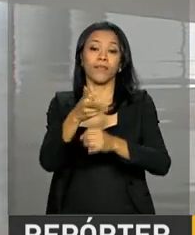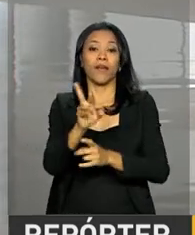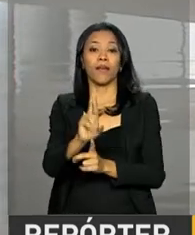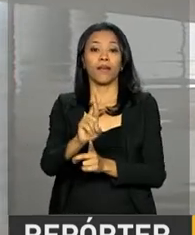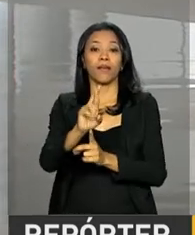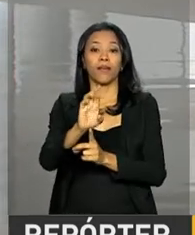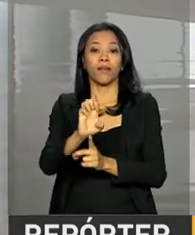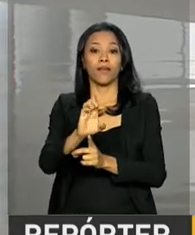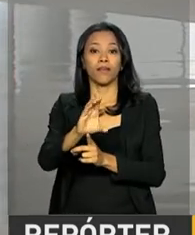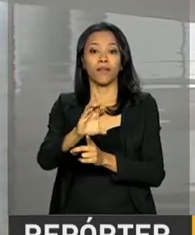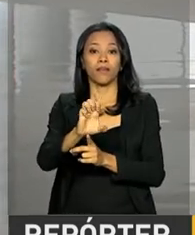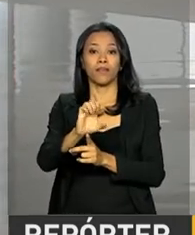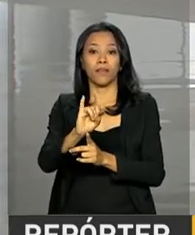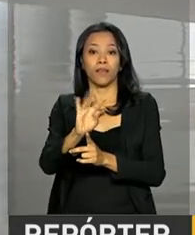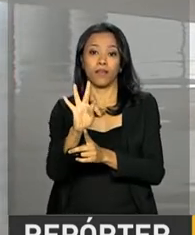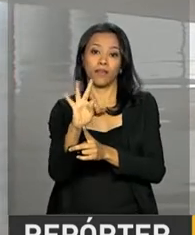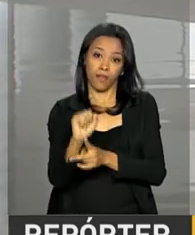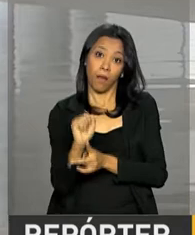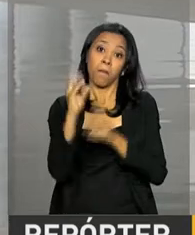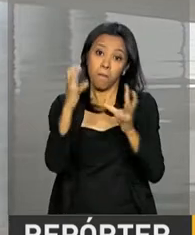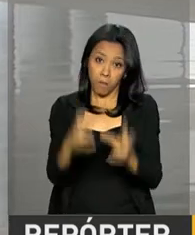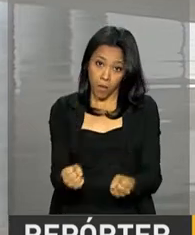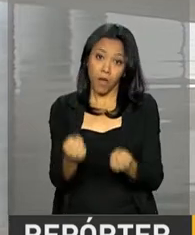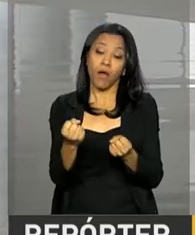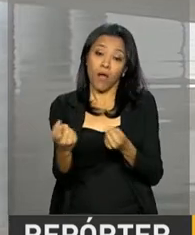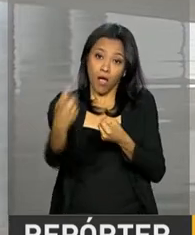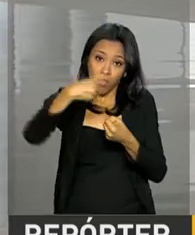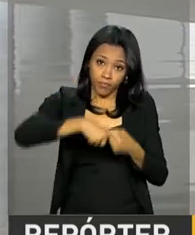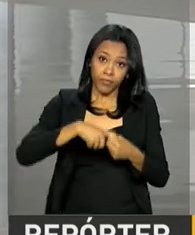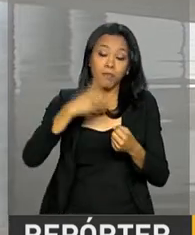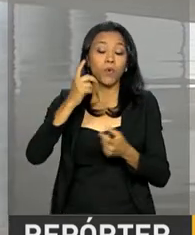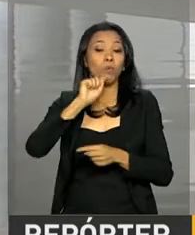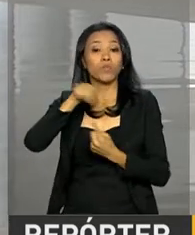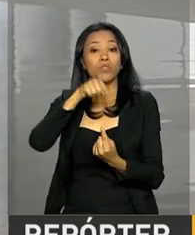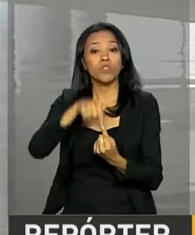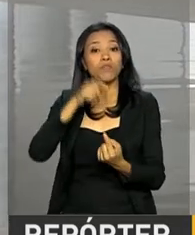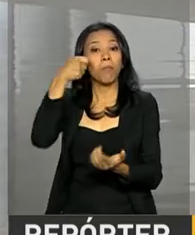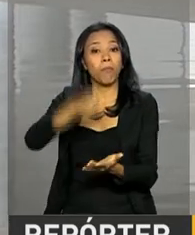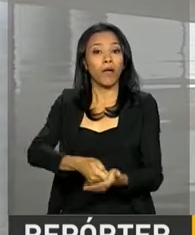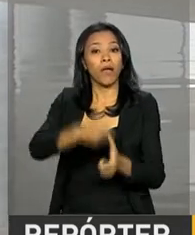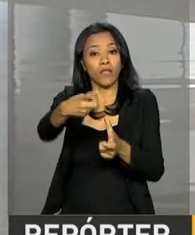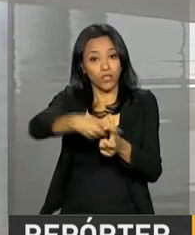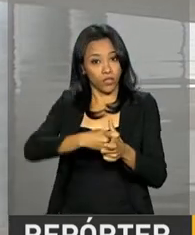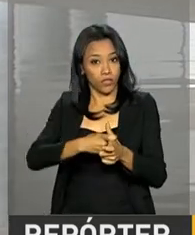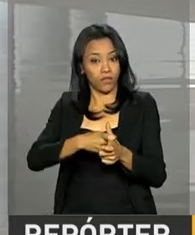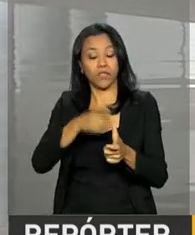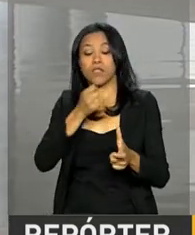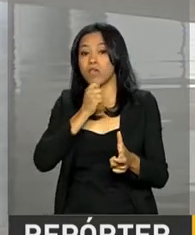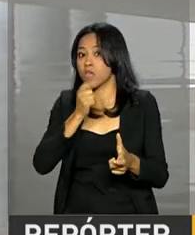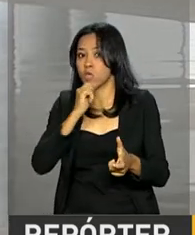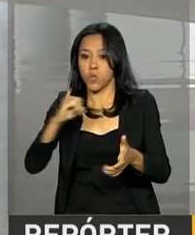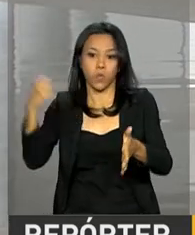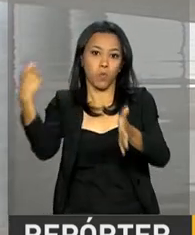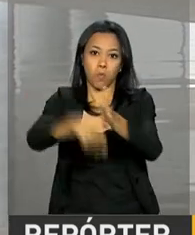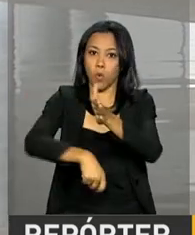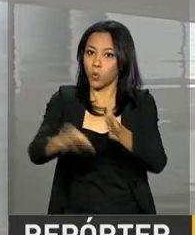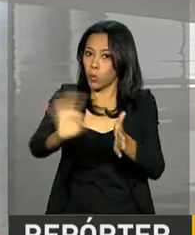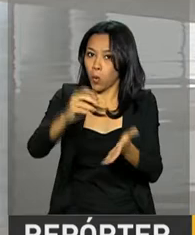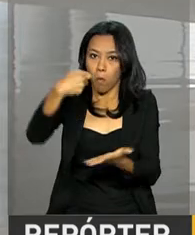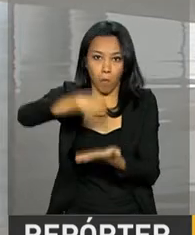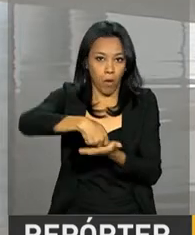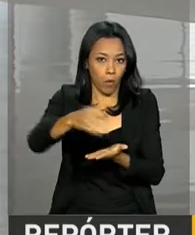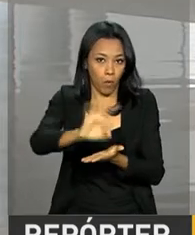e jurídicas podem aderir ao programa para pagar débitos tributários e não tributários vencidos